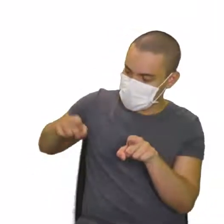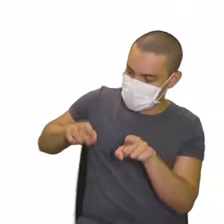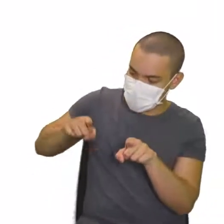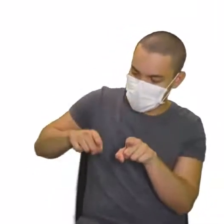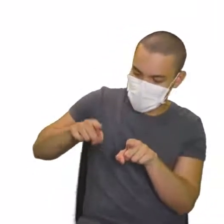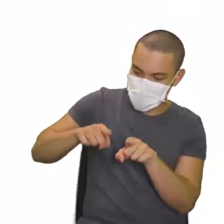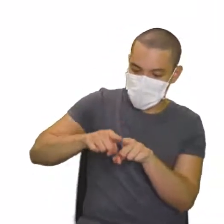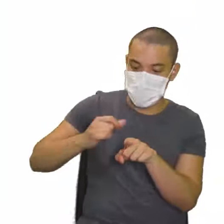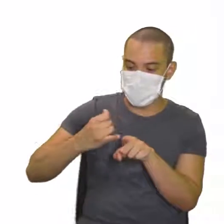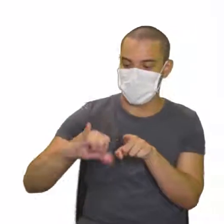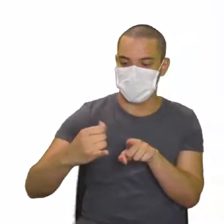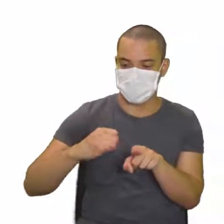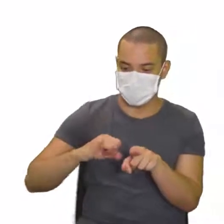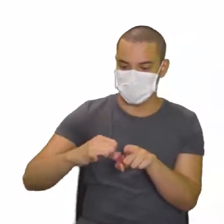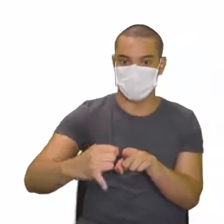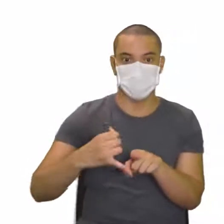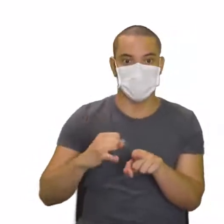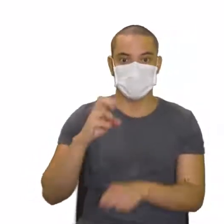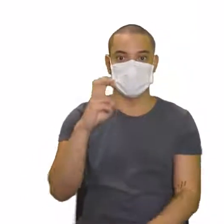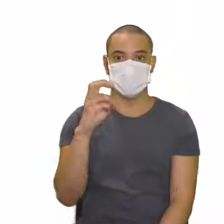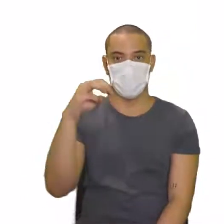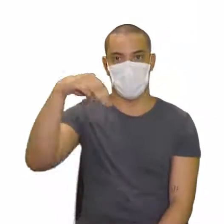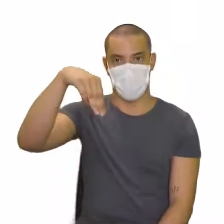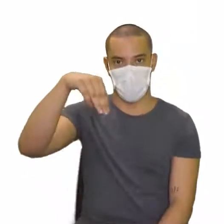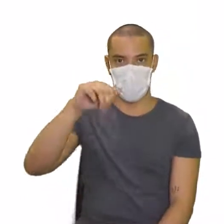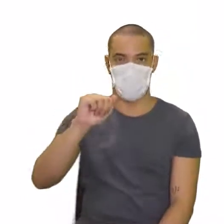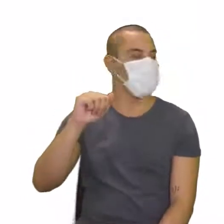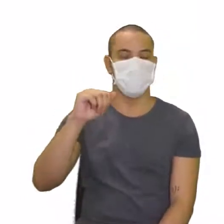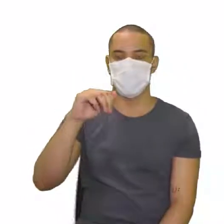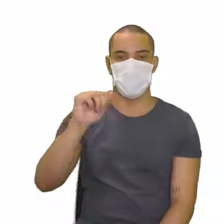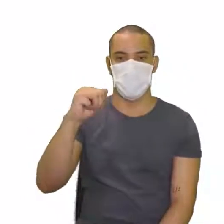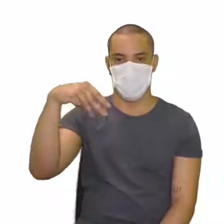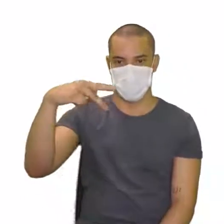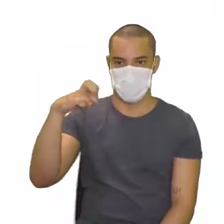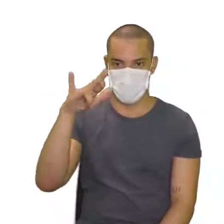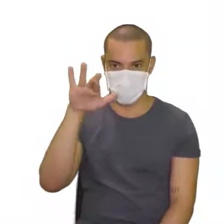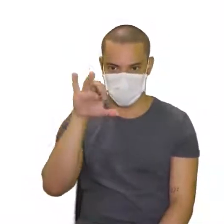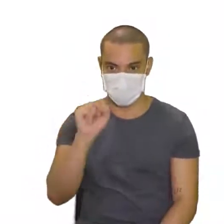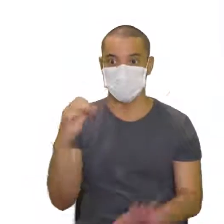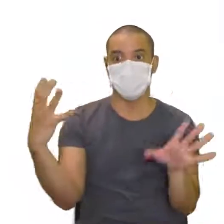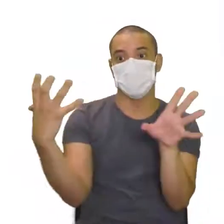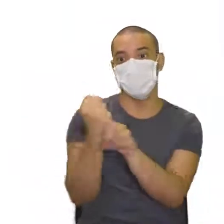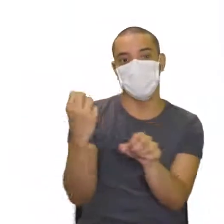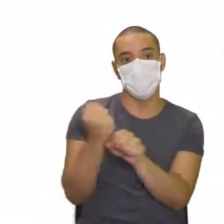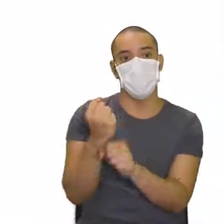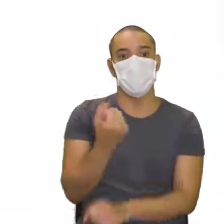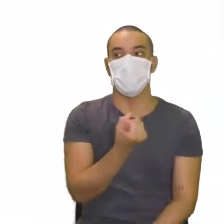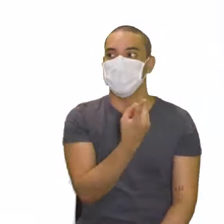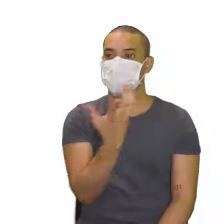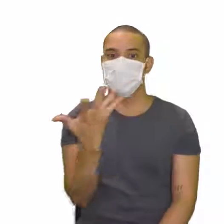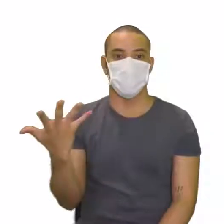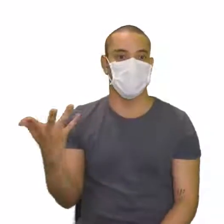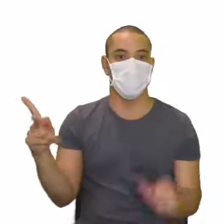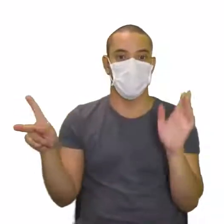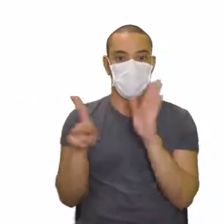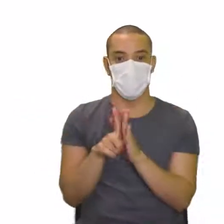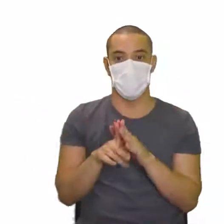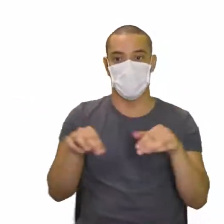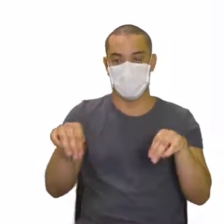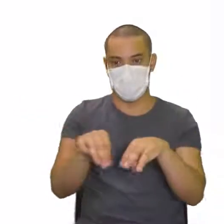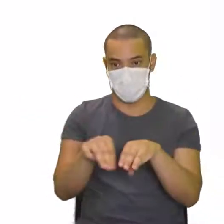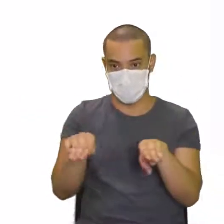de 5 amperes. Calcule o valor da intensidade do vetor indução